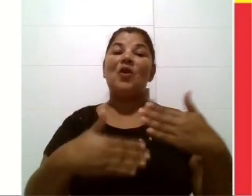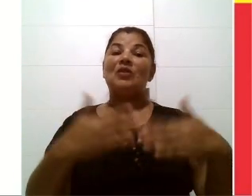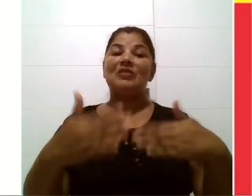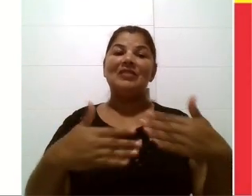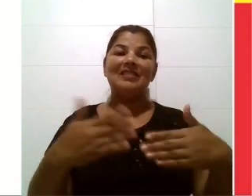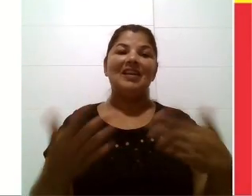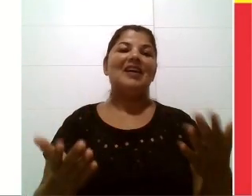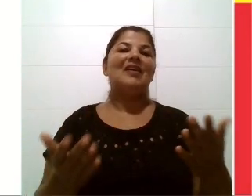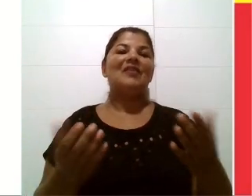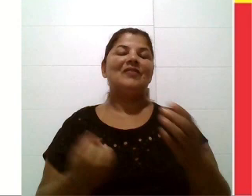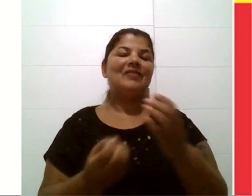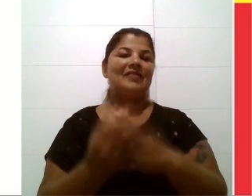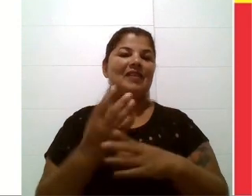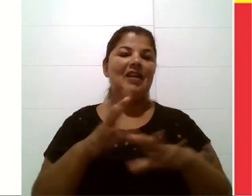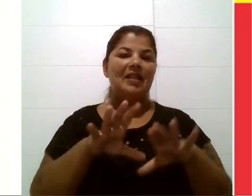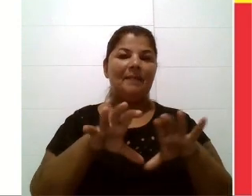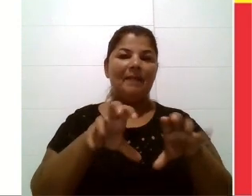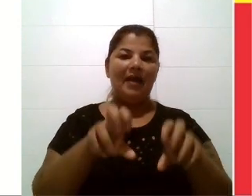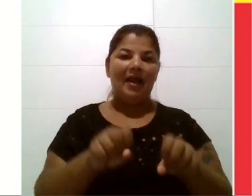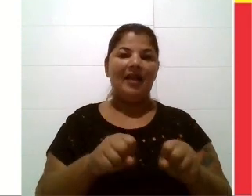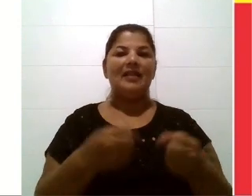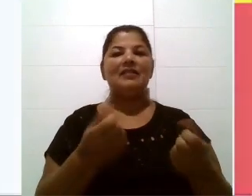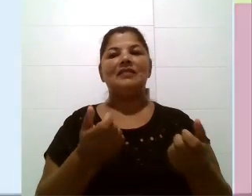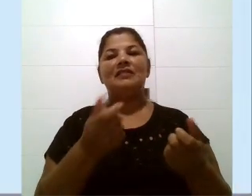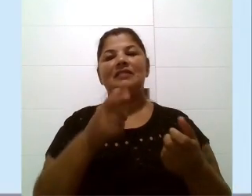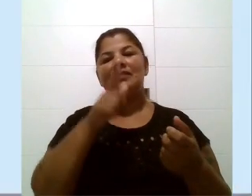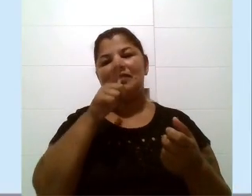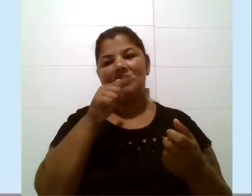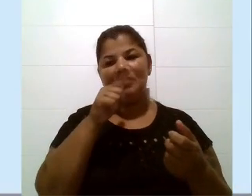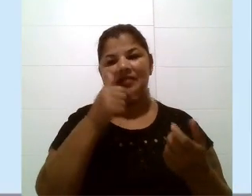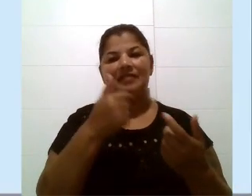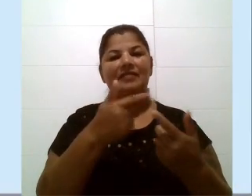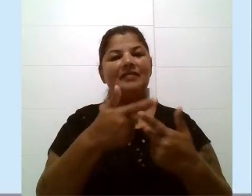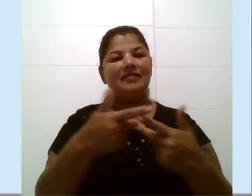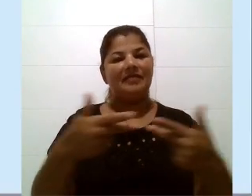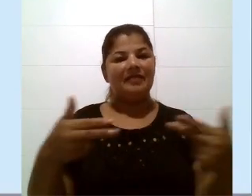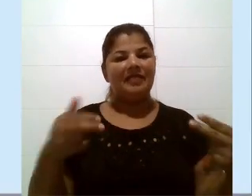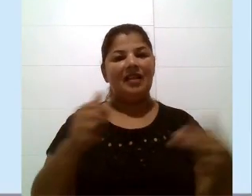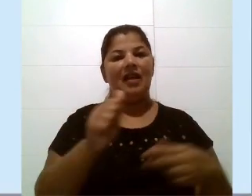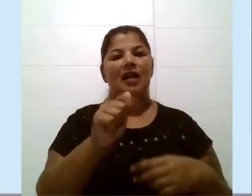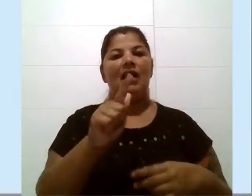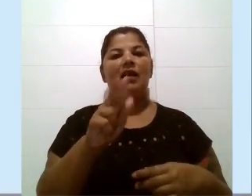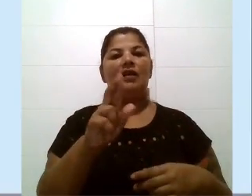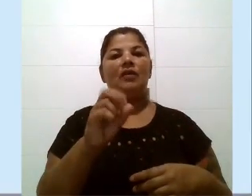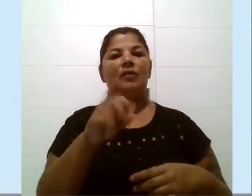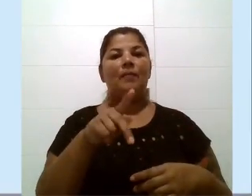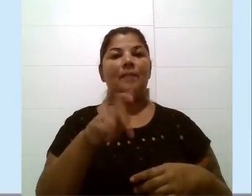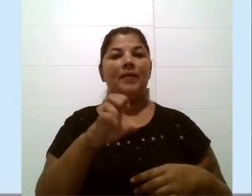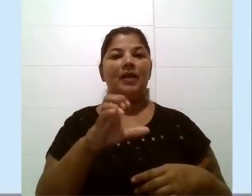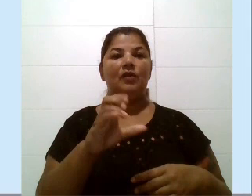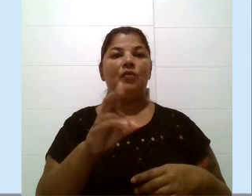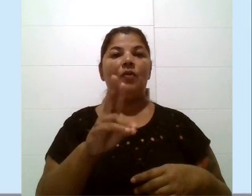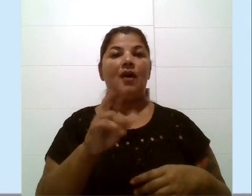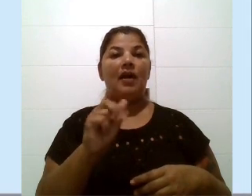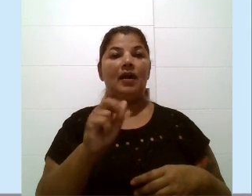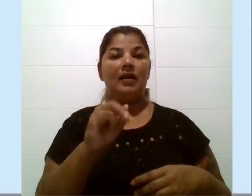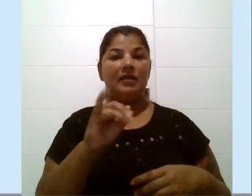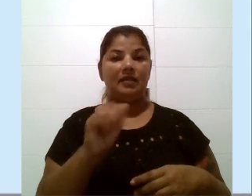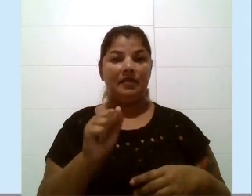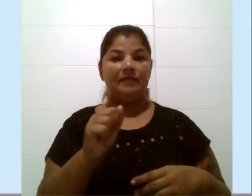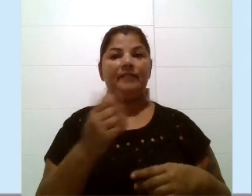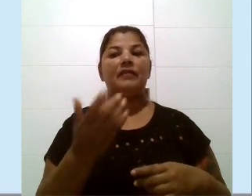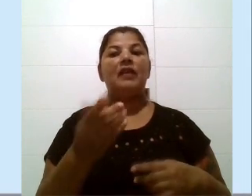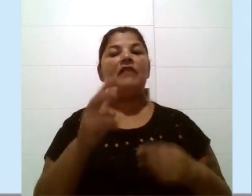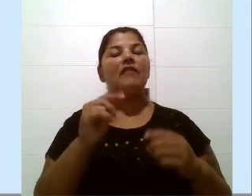pensa logo em agropecuária. Olha para mim, sexto ano. Então, a gente vai falar um pouquinho sobre o solo com relação a esses níveis de produção.